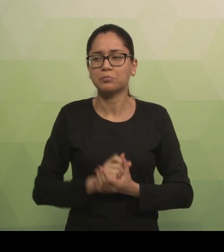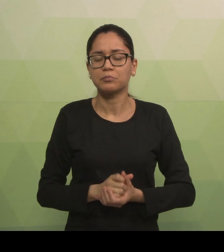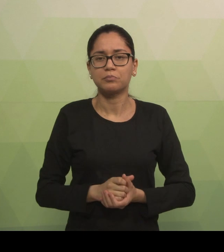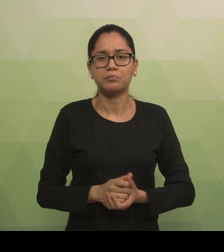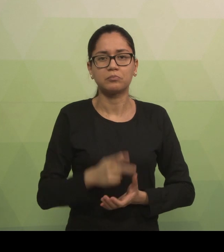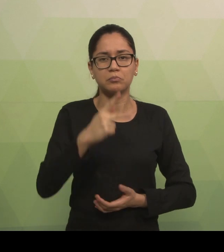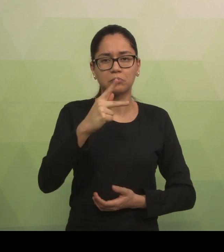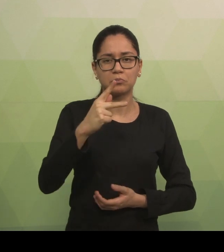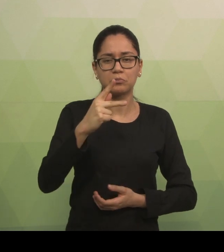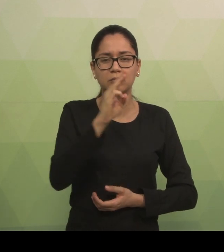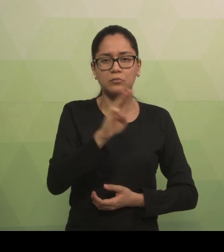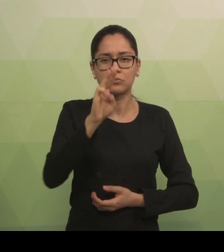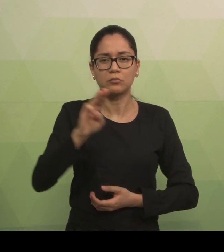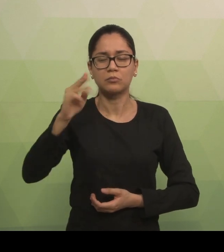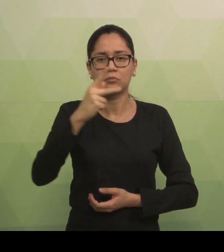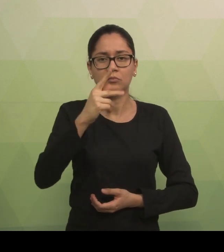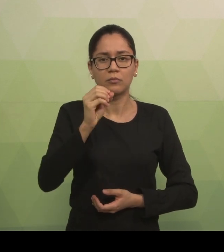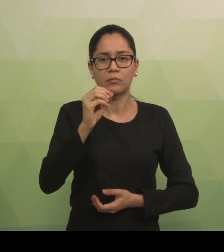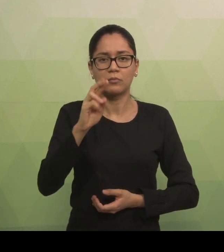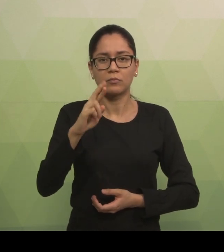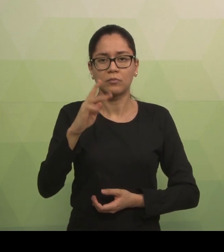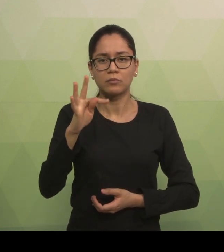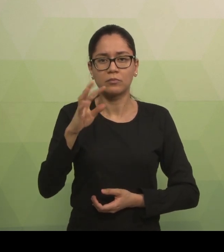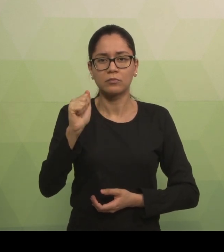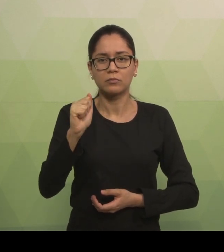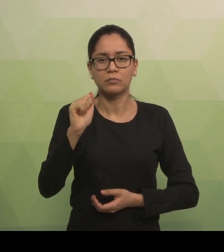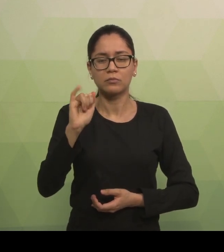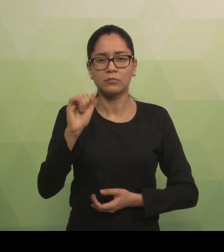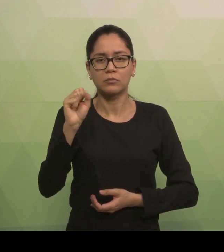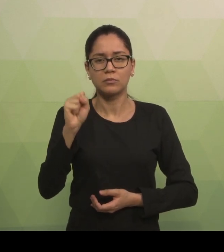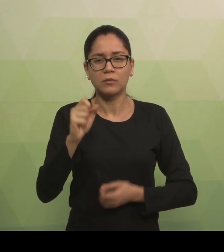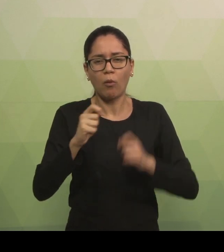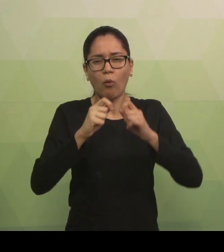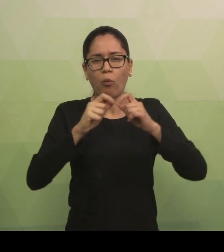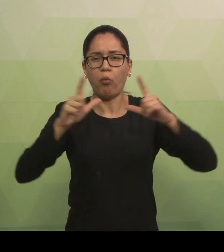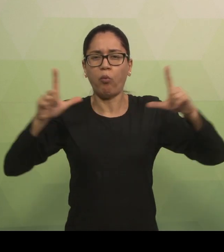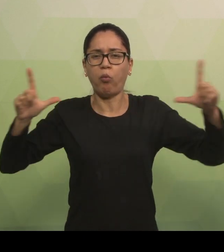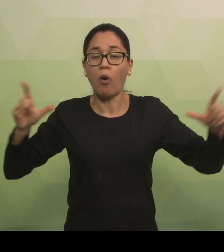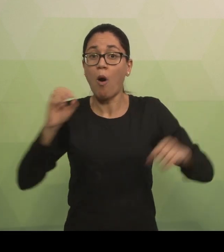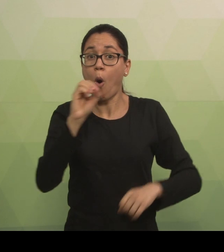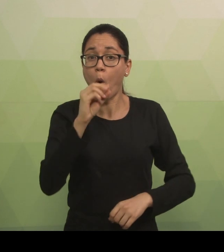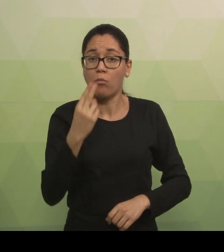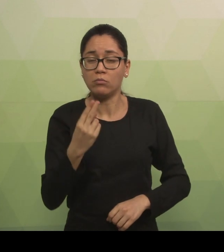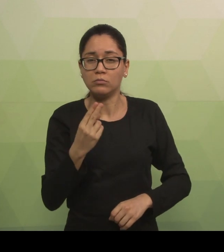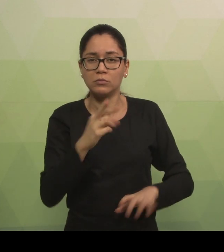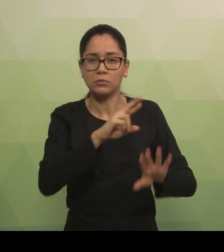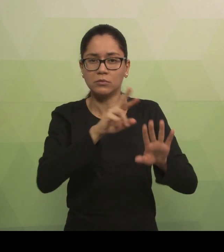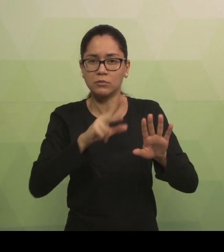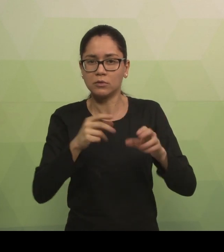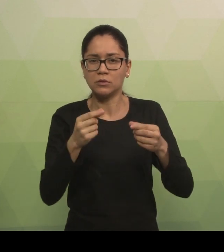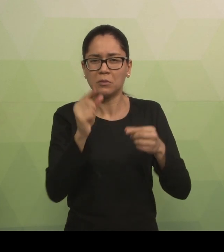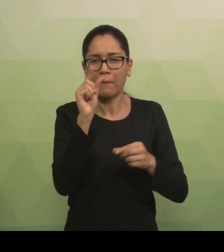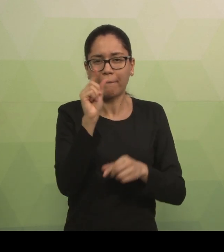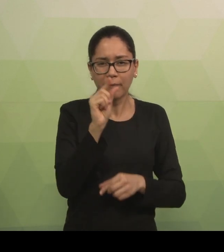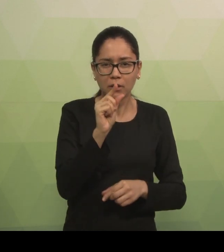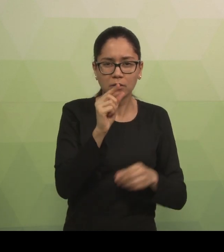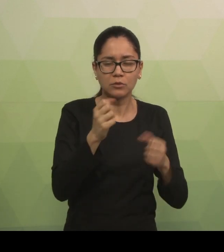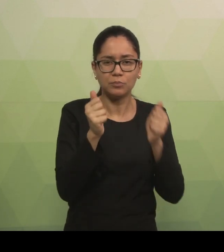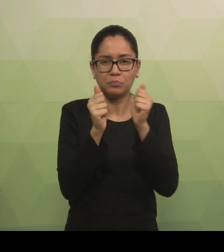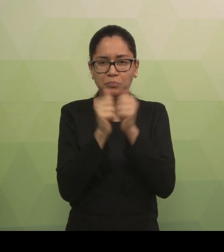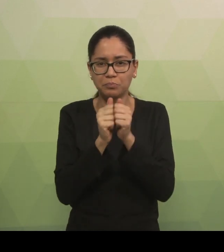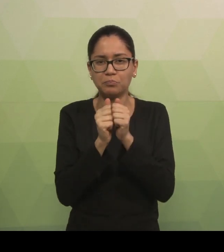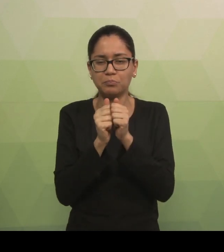portais compreendem os sites gigantes ou aglomerados de vários pequenos sites que giram em torno de uma determinada